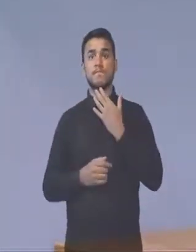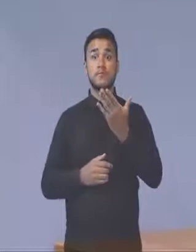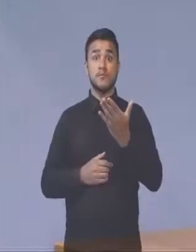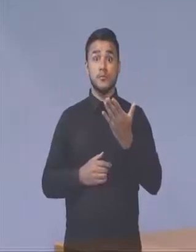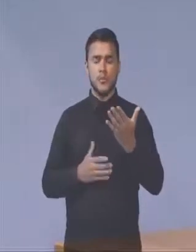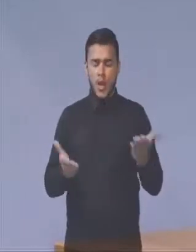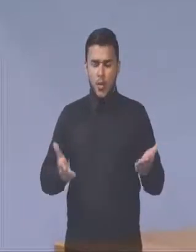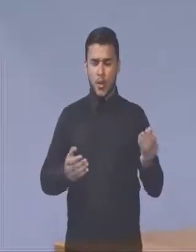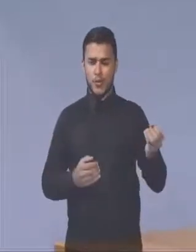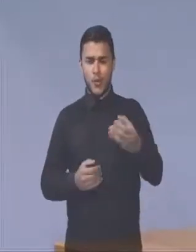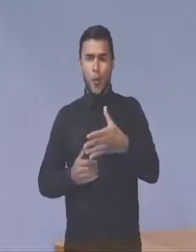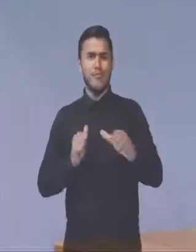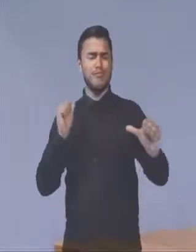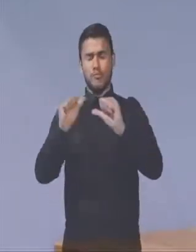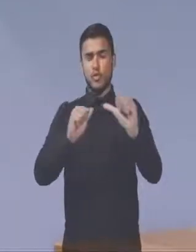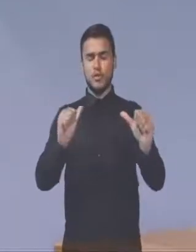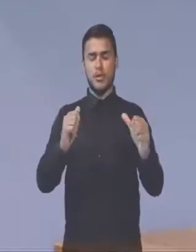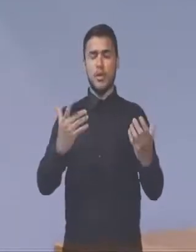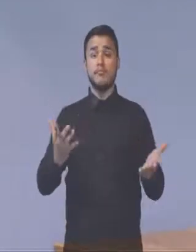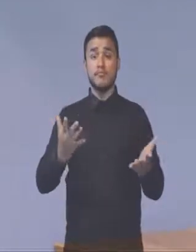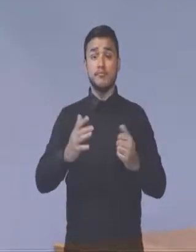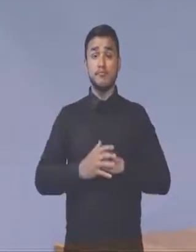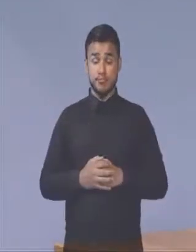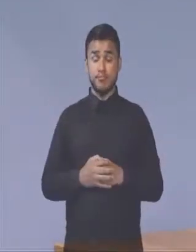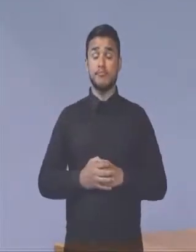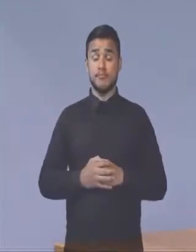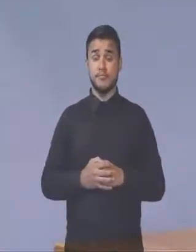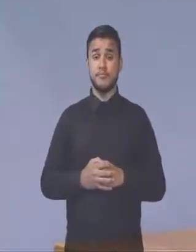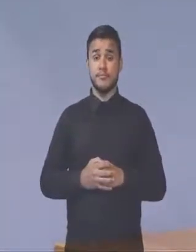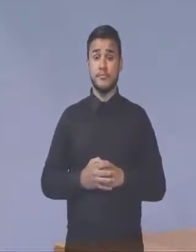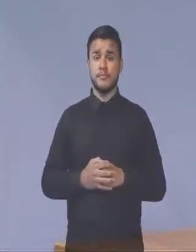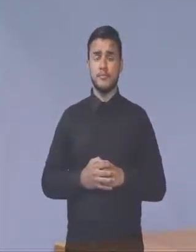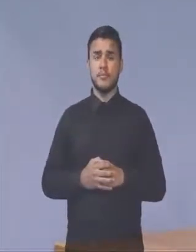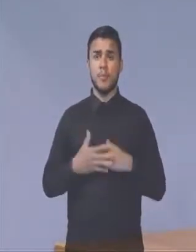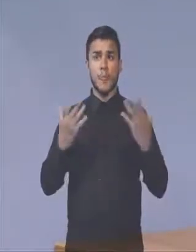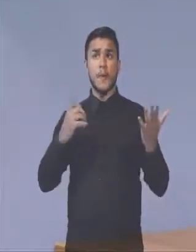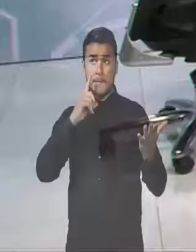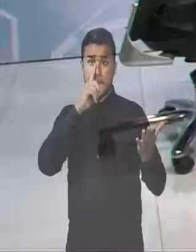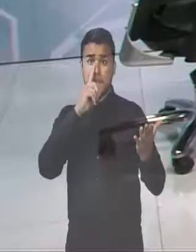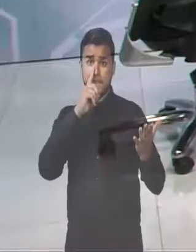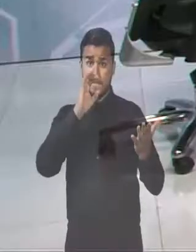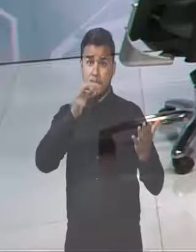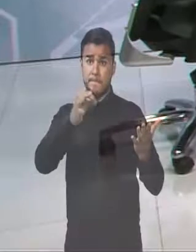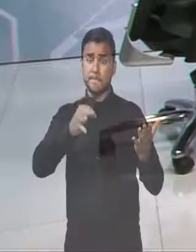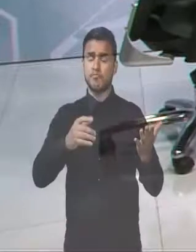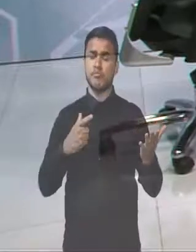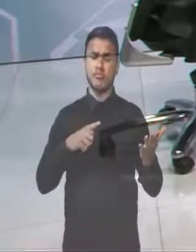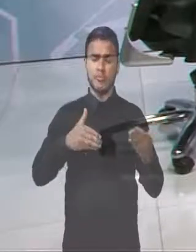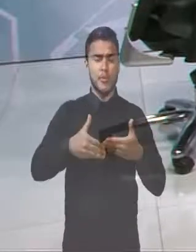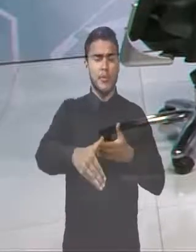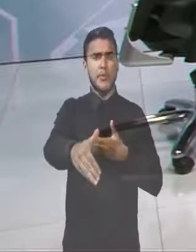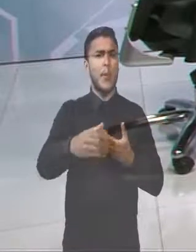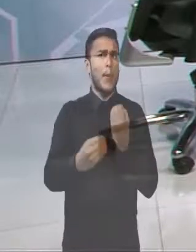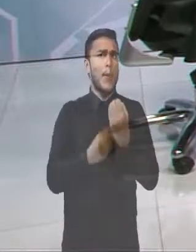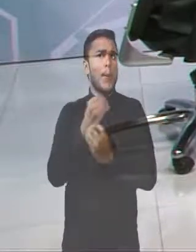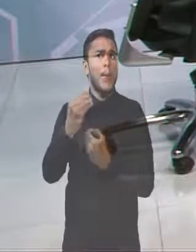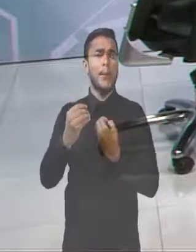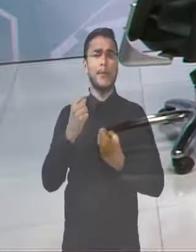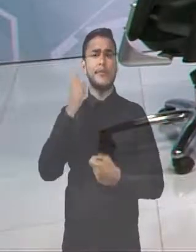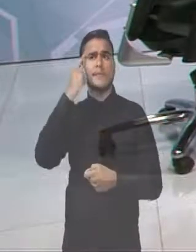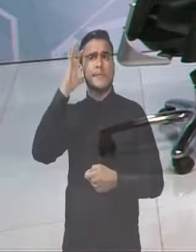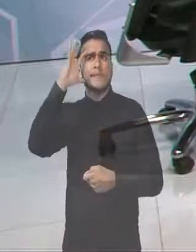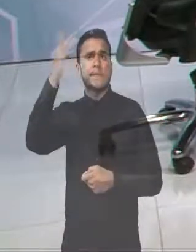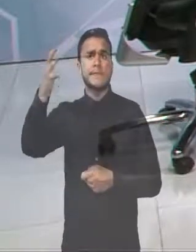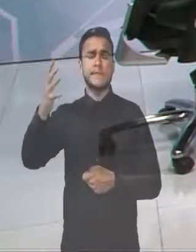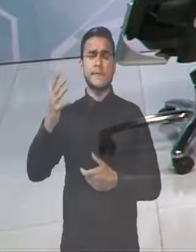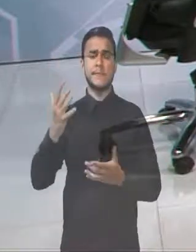mundo e significa a produção de gente. Quer dizer, é um risco que se anuncia. Quer dizer, como é que nós vamos lidar com